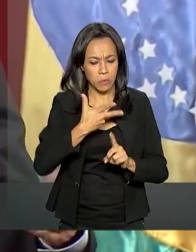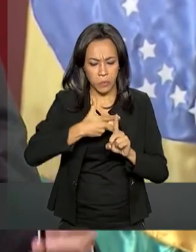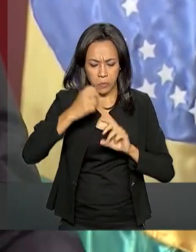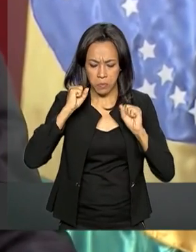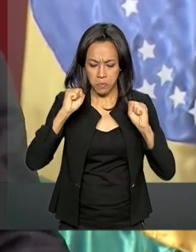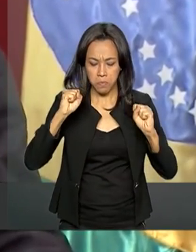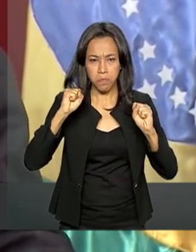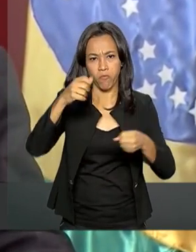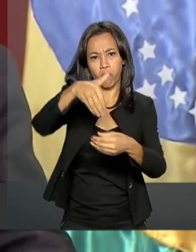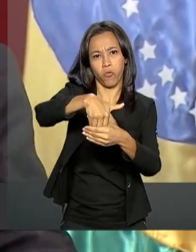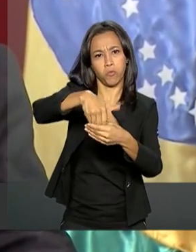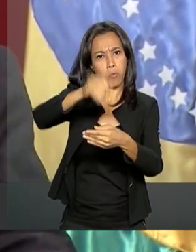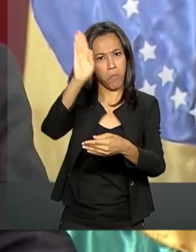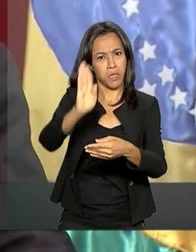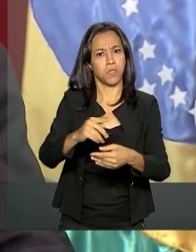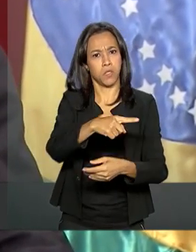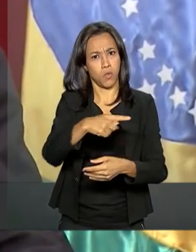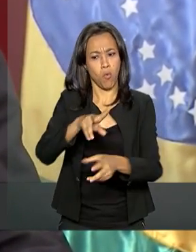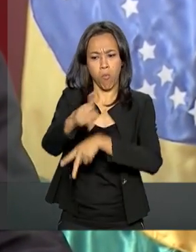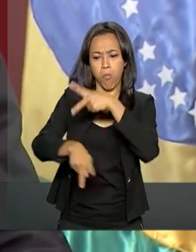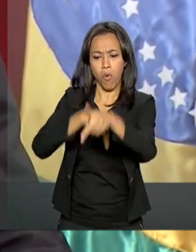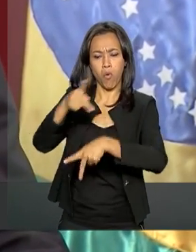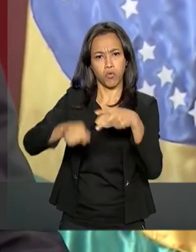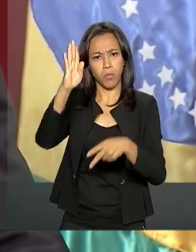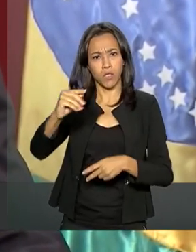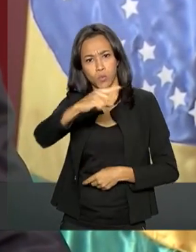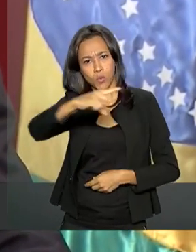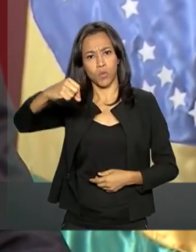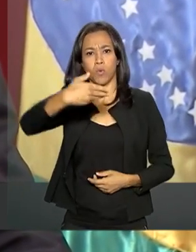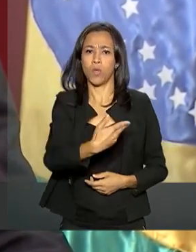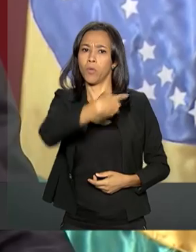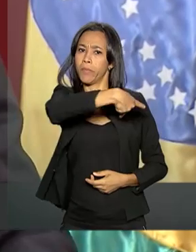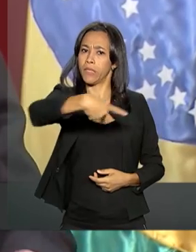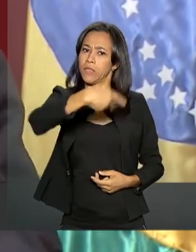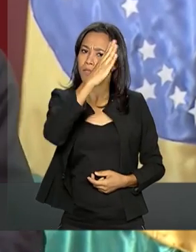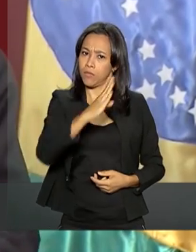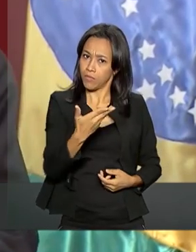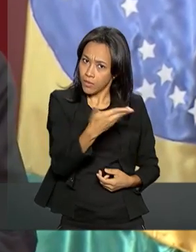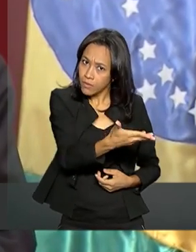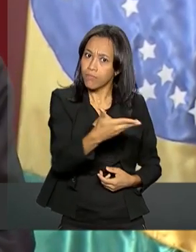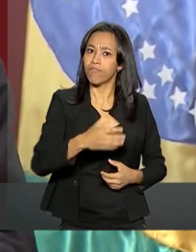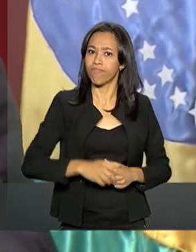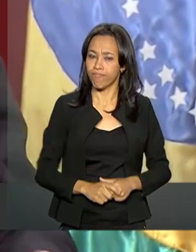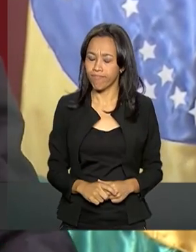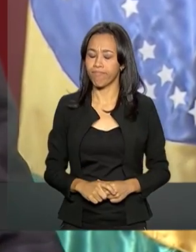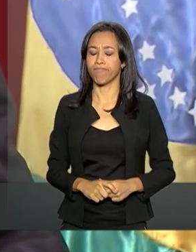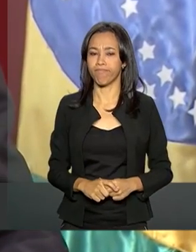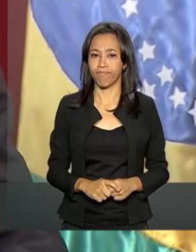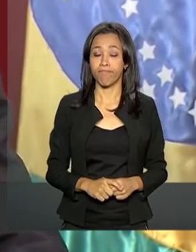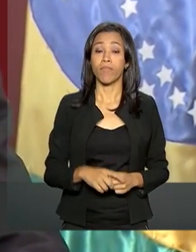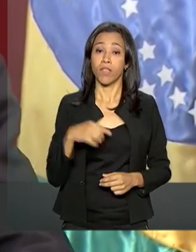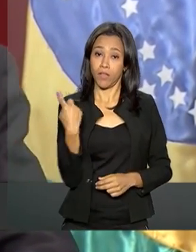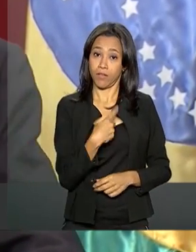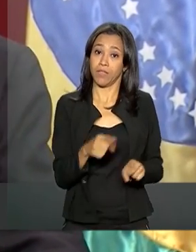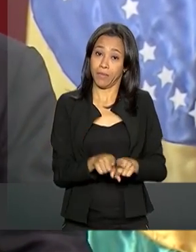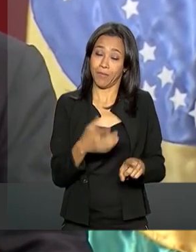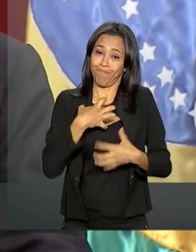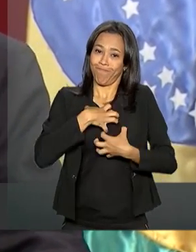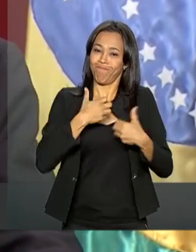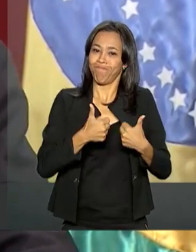eleições presidenciais do Brasil, onde o povo brasileiro o escolheu como presidente desta grande nação. Mas também